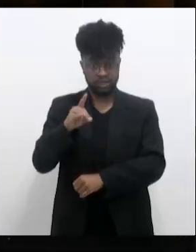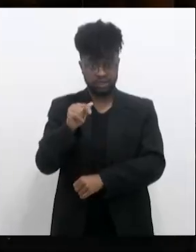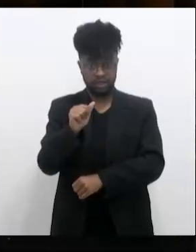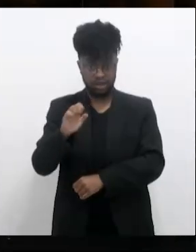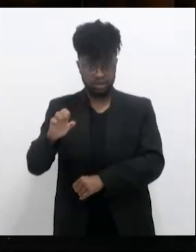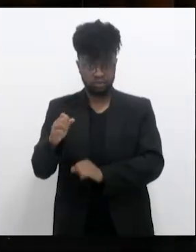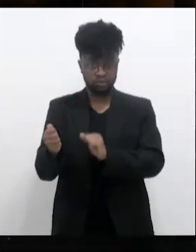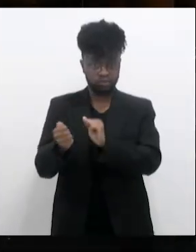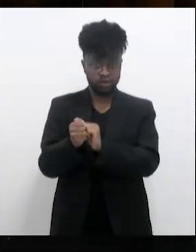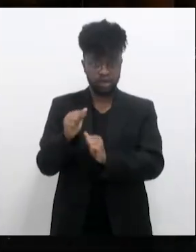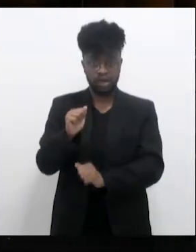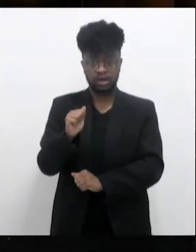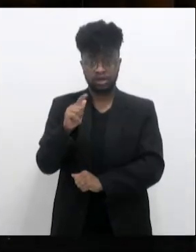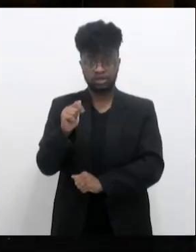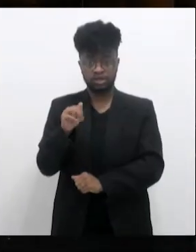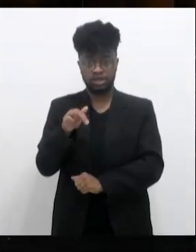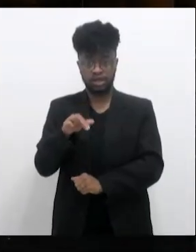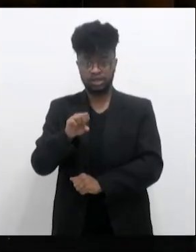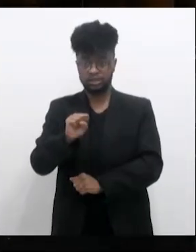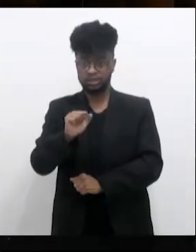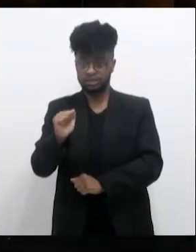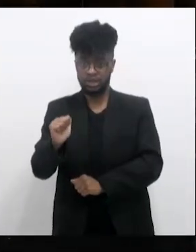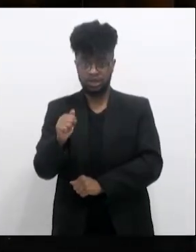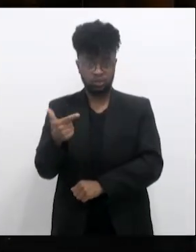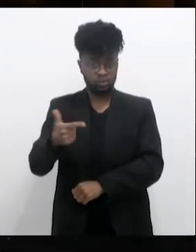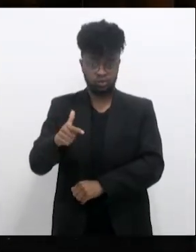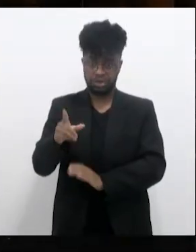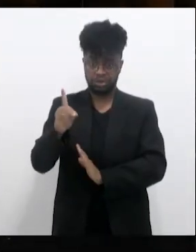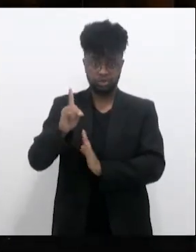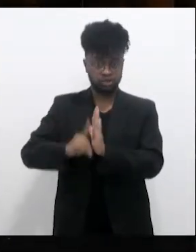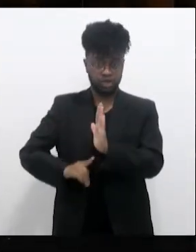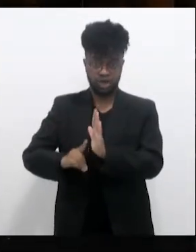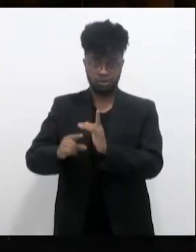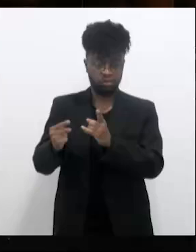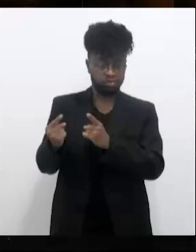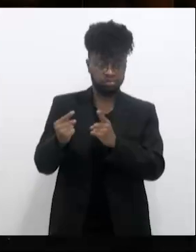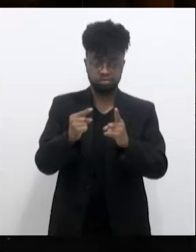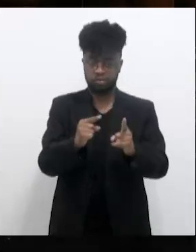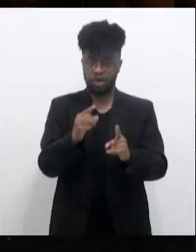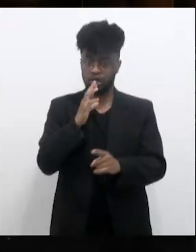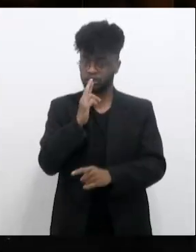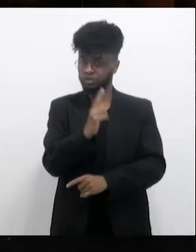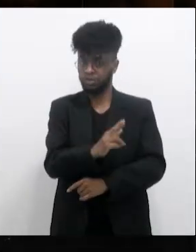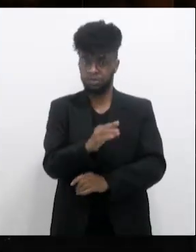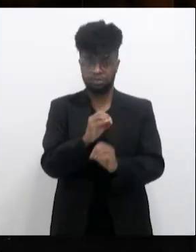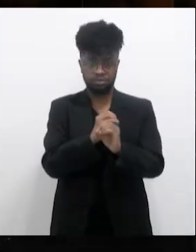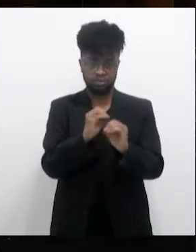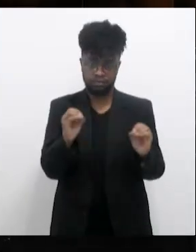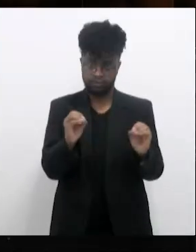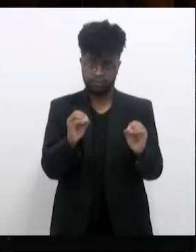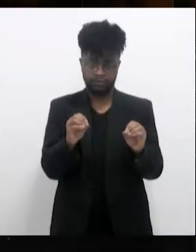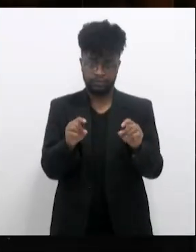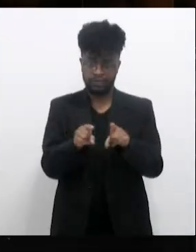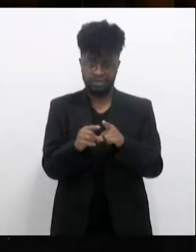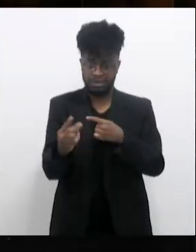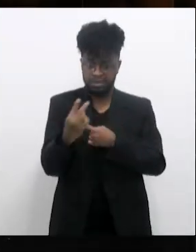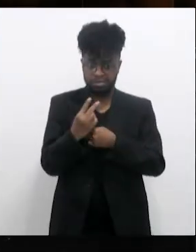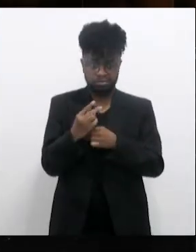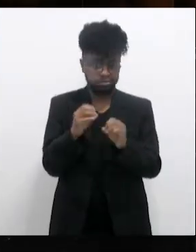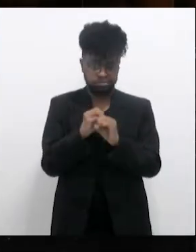Genersa, não teve direito ao contraditório e à legítima